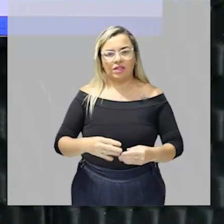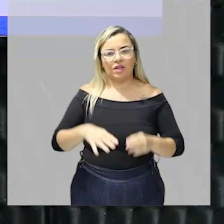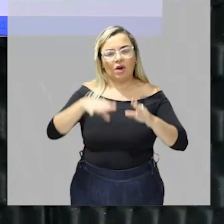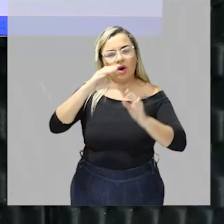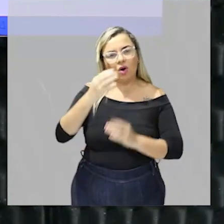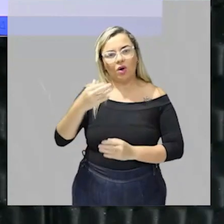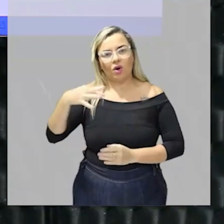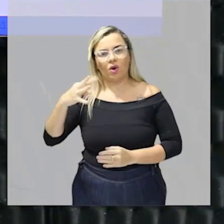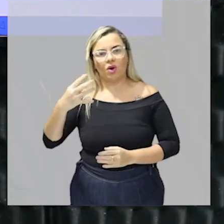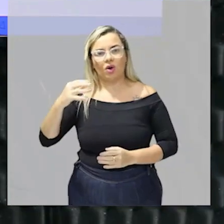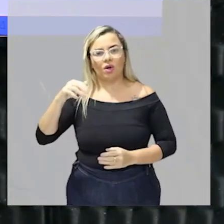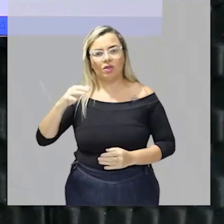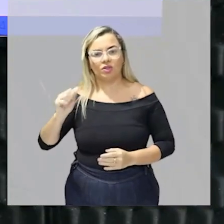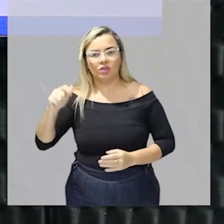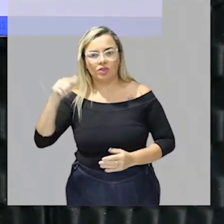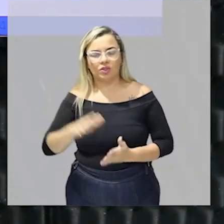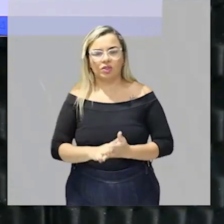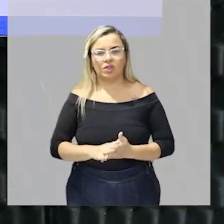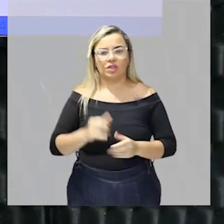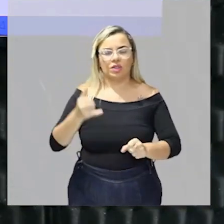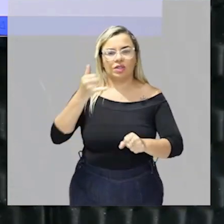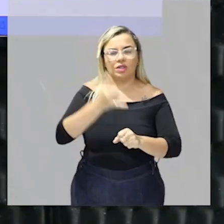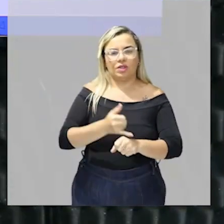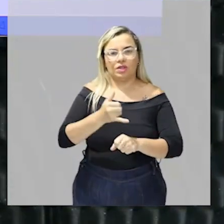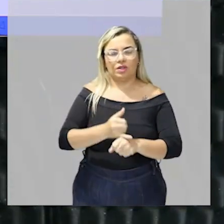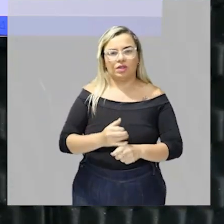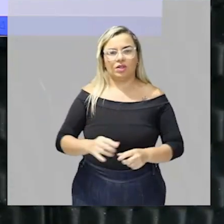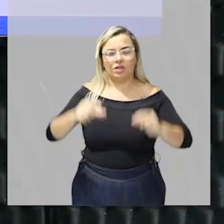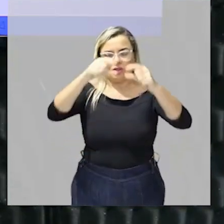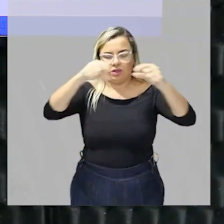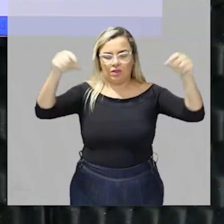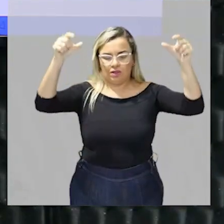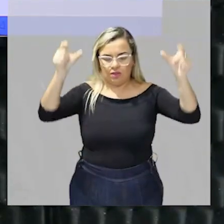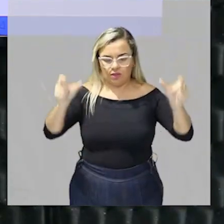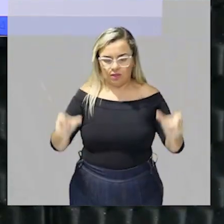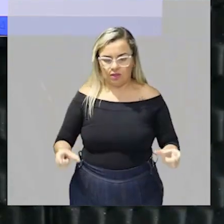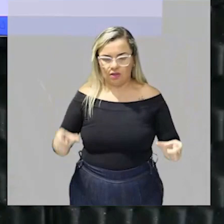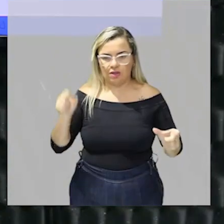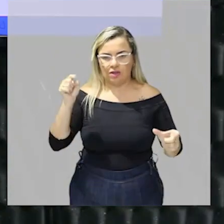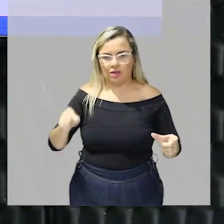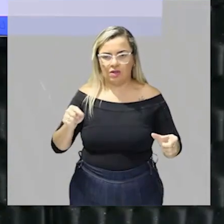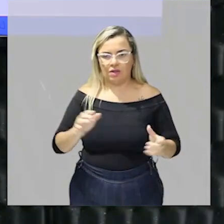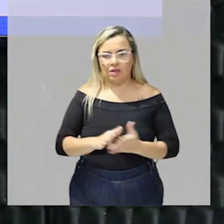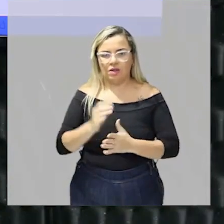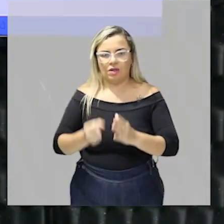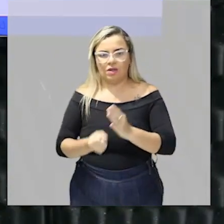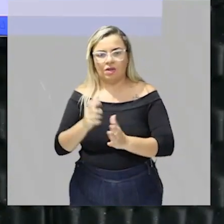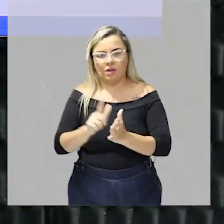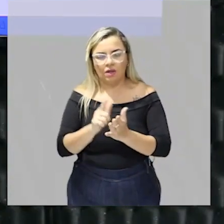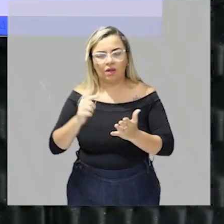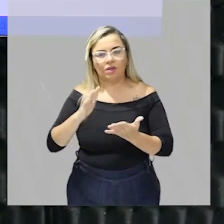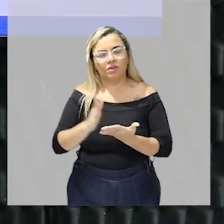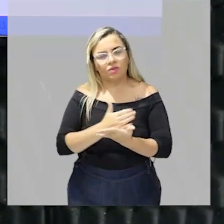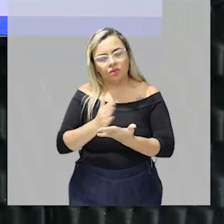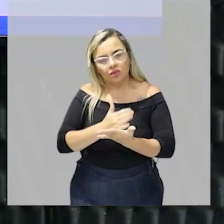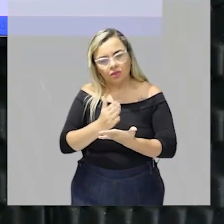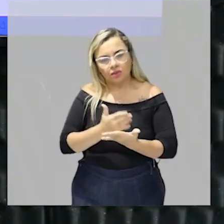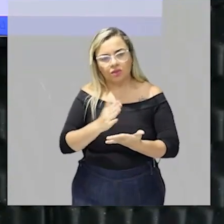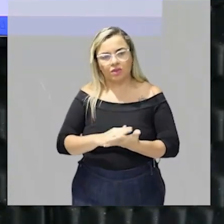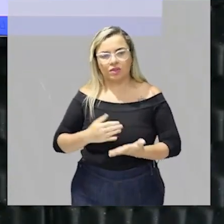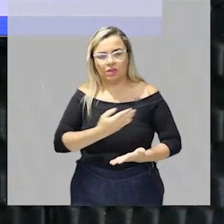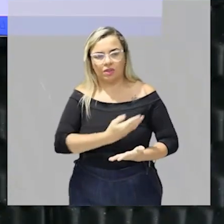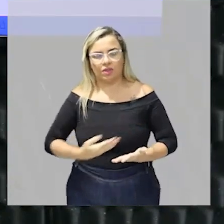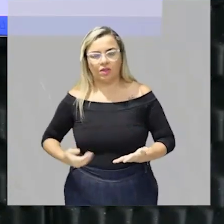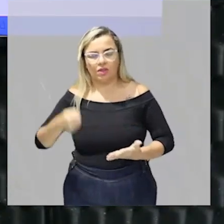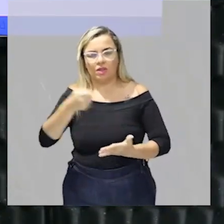Hannah Arendt vai trazer, porque o fragmento é da pensadora Hannah Arendt, do livro As Origens do Totalitarismo. Então esse termo que ela usa,